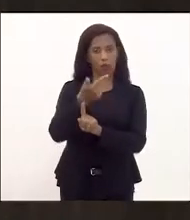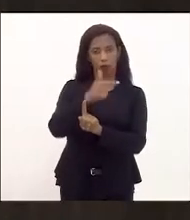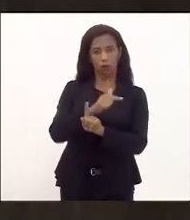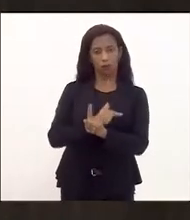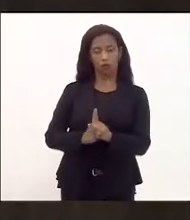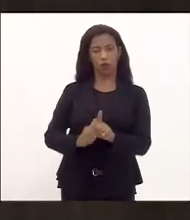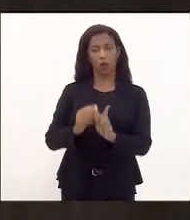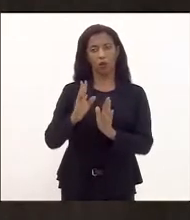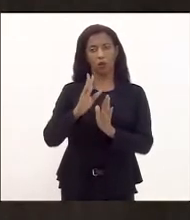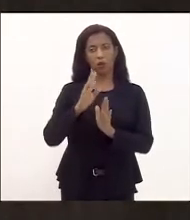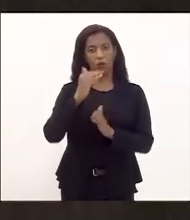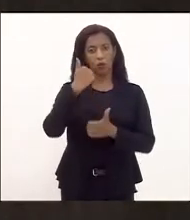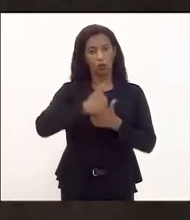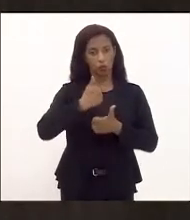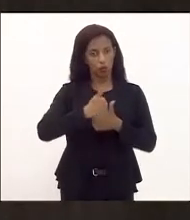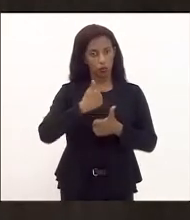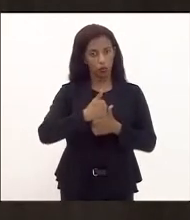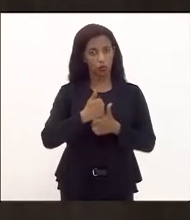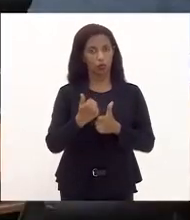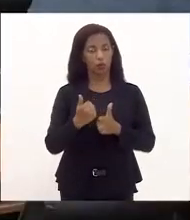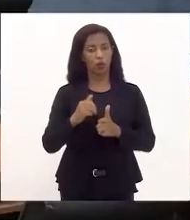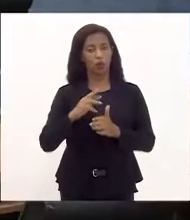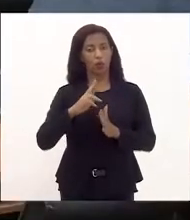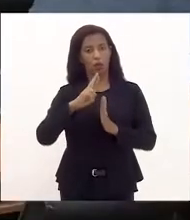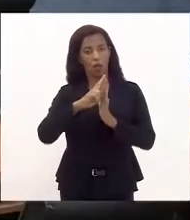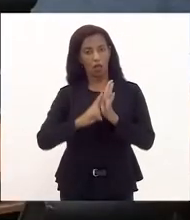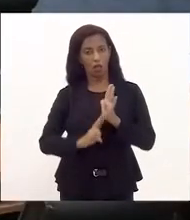concluindo por substitutivo e pedindo forma final de redação.